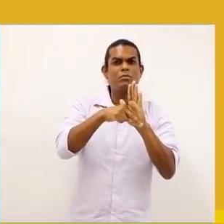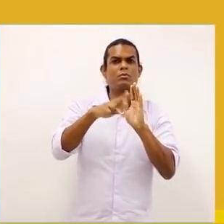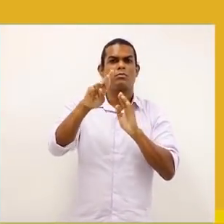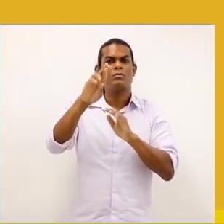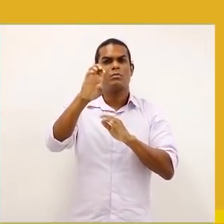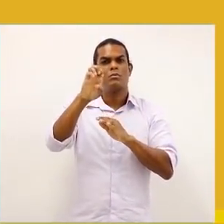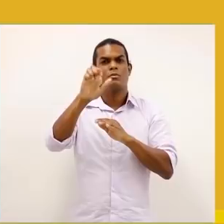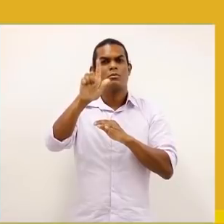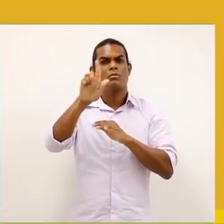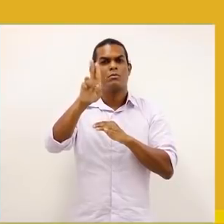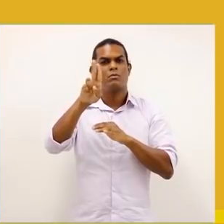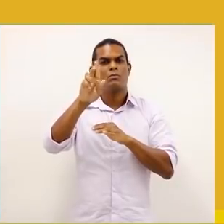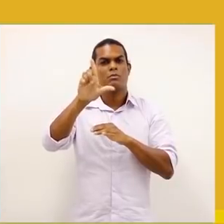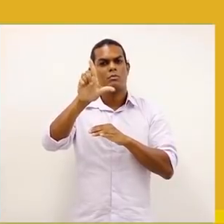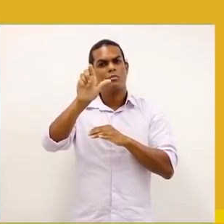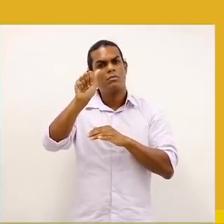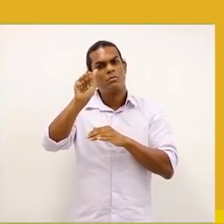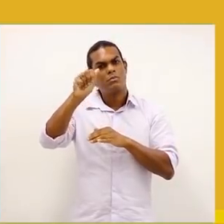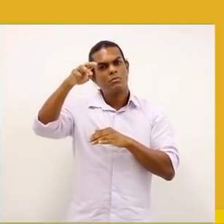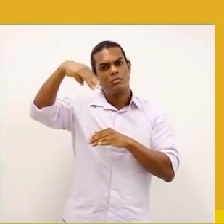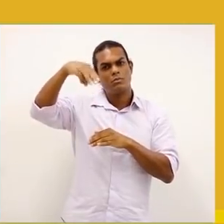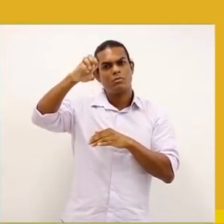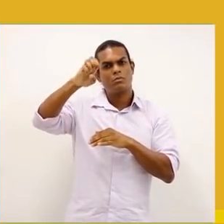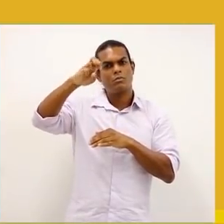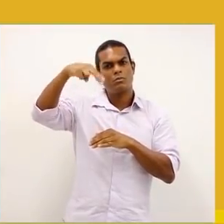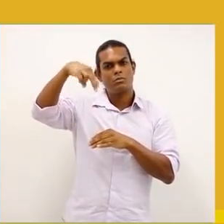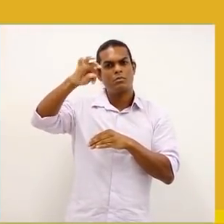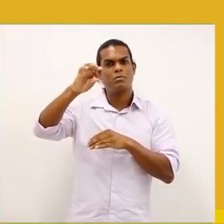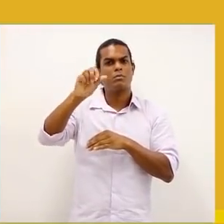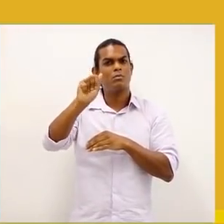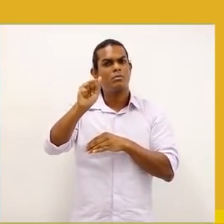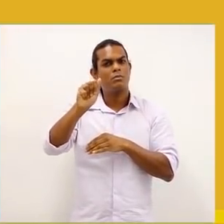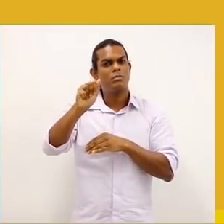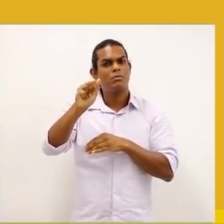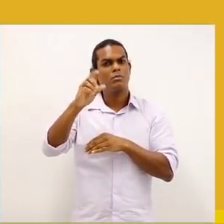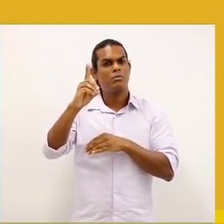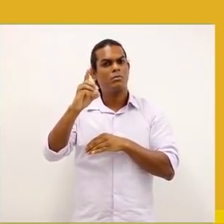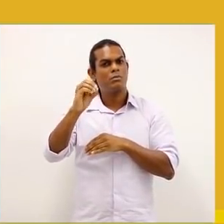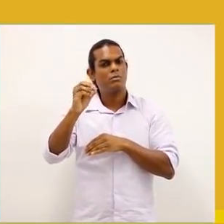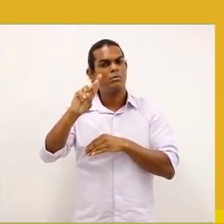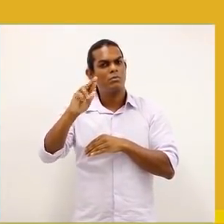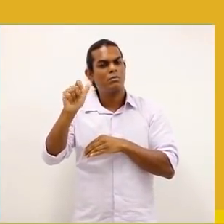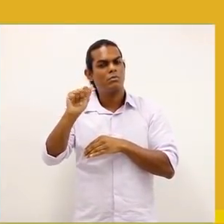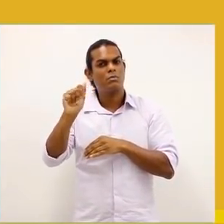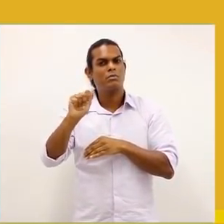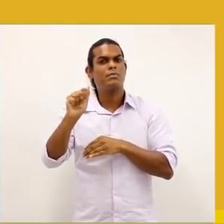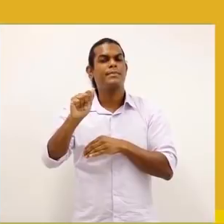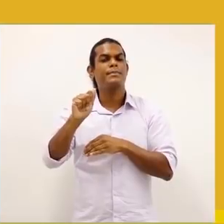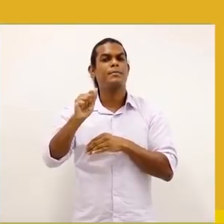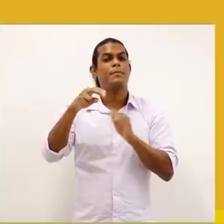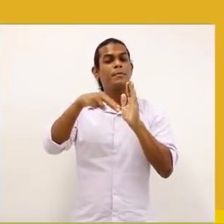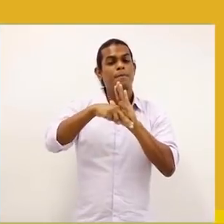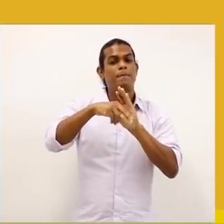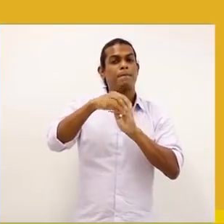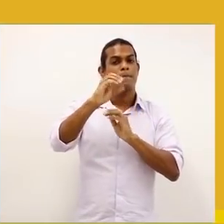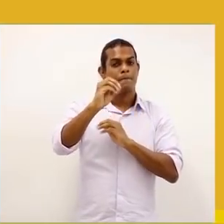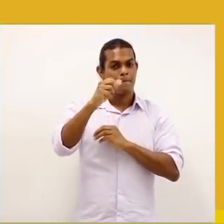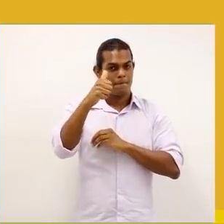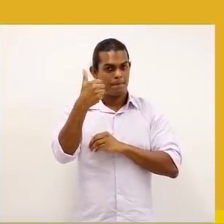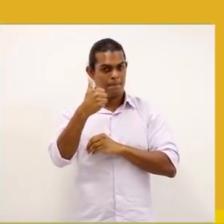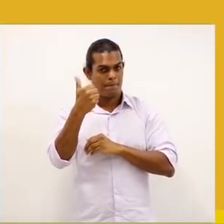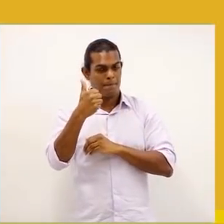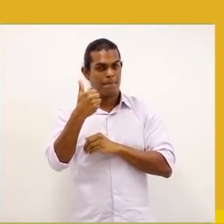A primeira norma regulamentadora, a norma 01, que fala sobre as disposições gerais, nós vamos encontrar nela a